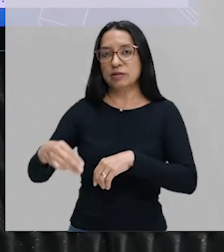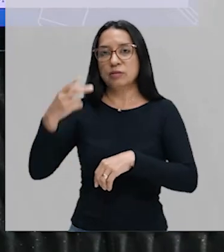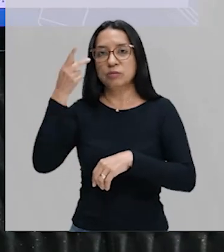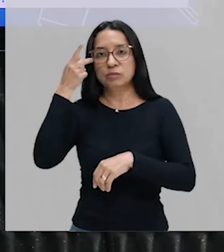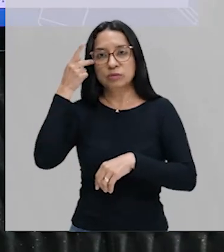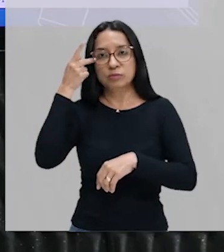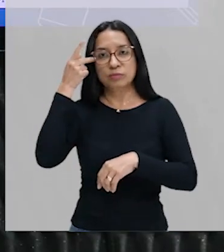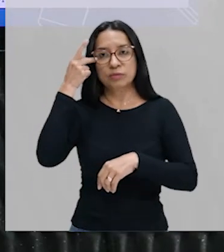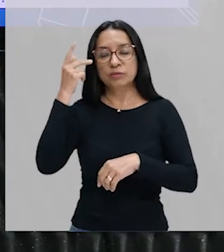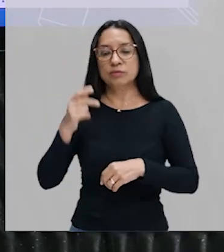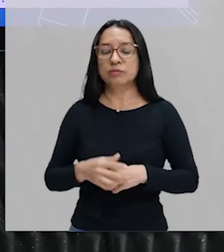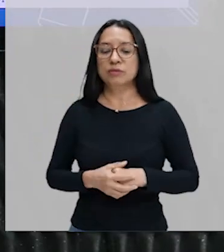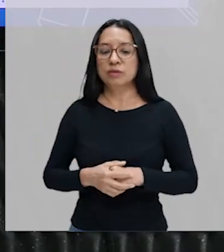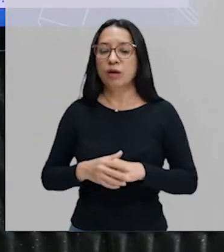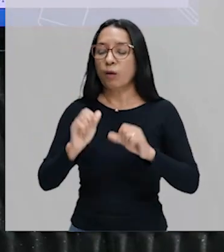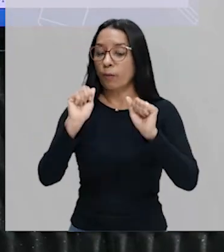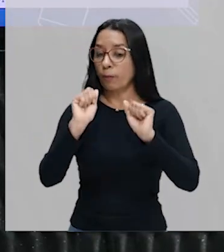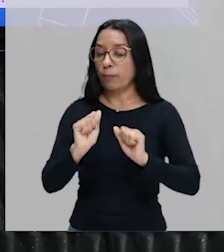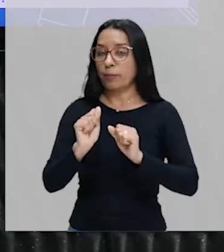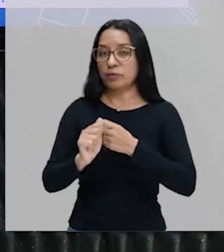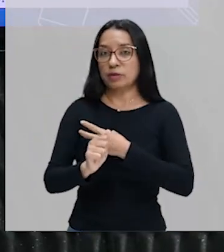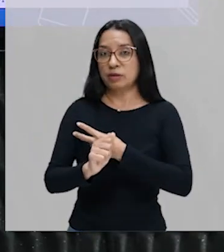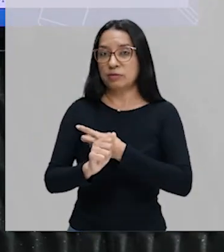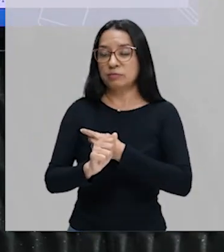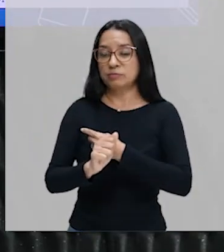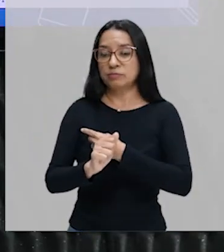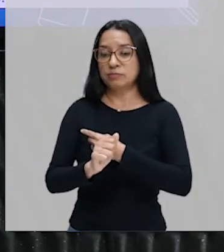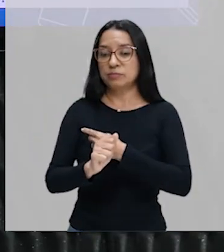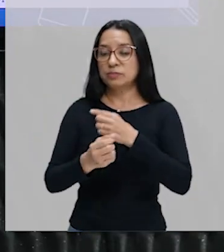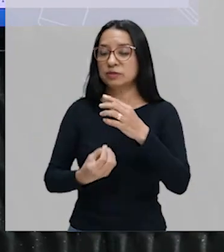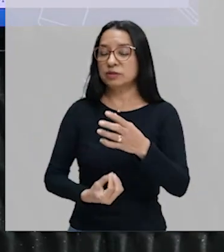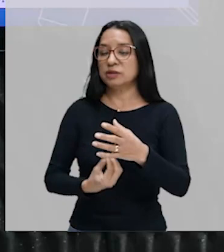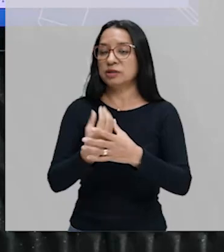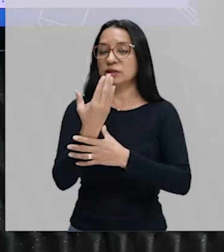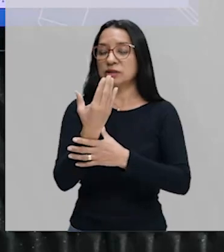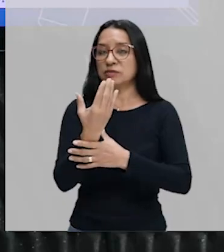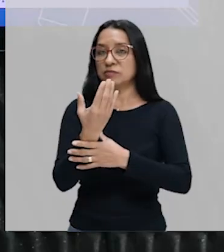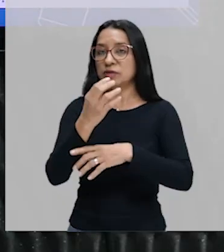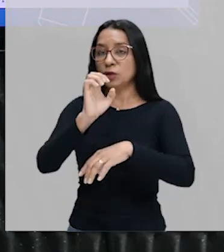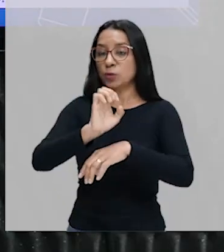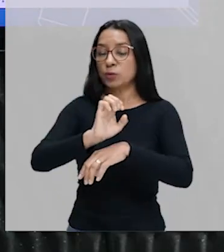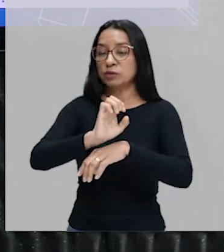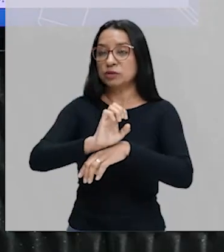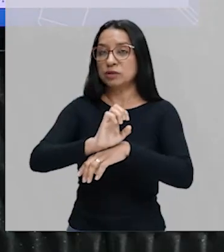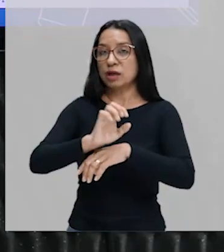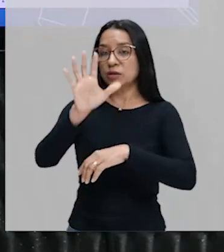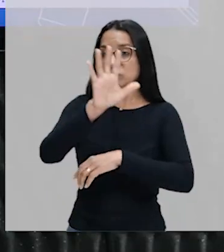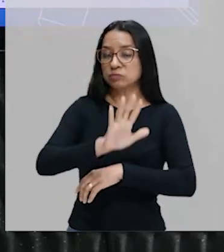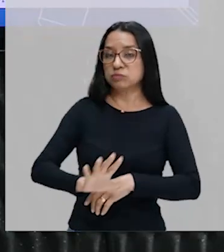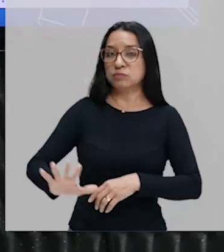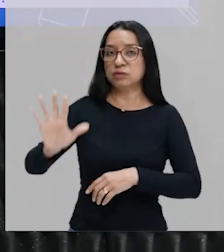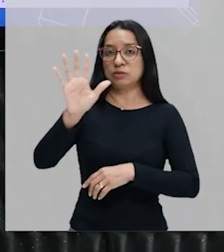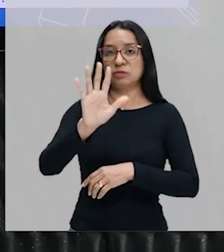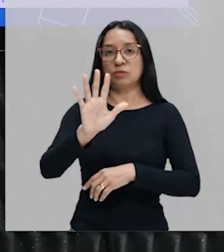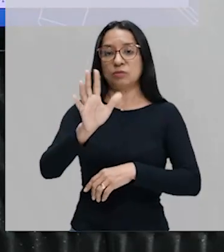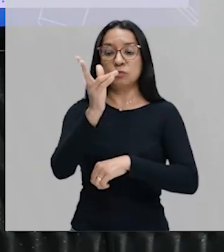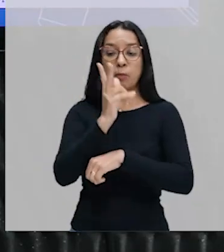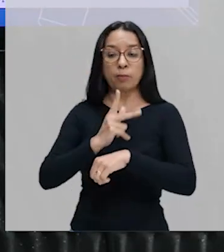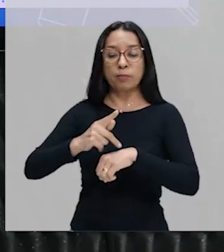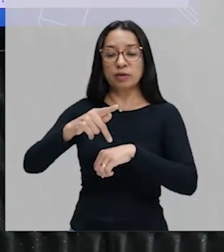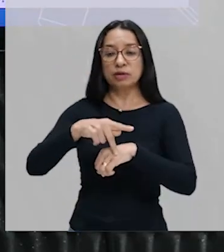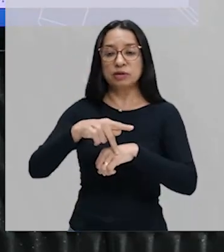de São Paulo, o poder deles deriva do ente maior. Então, esses estados eles só possuem a